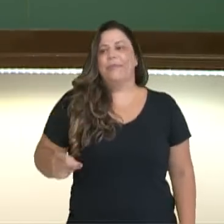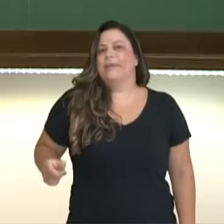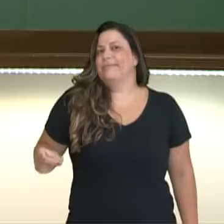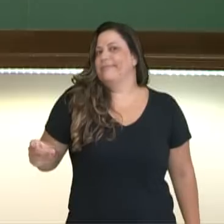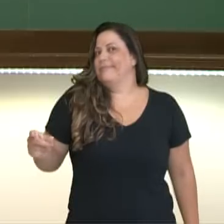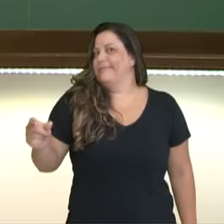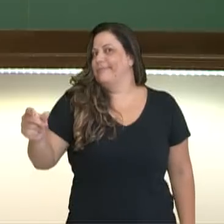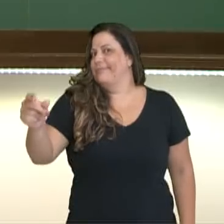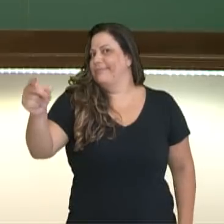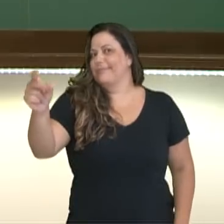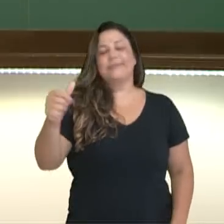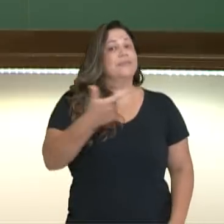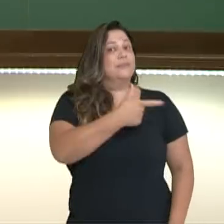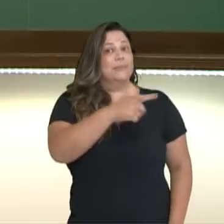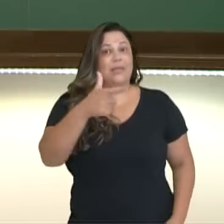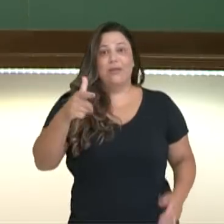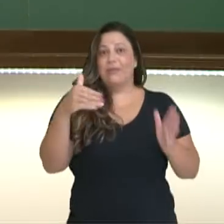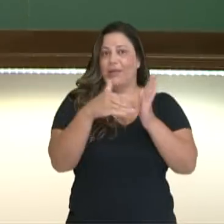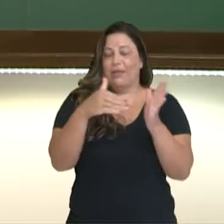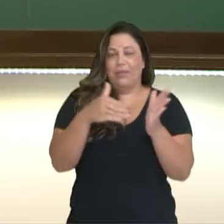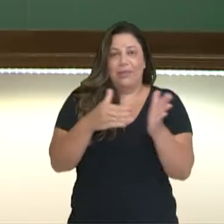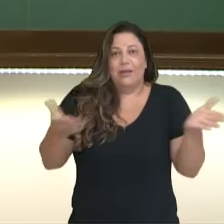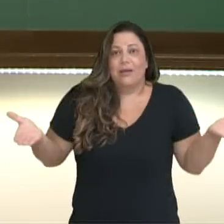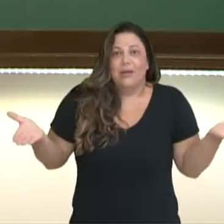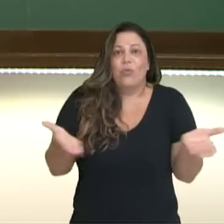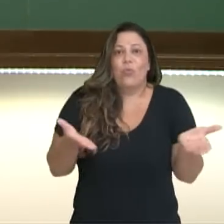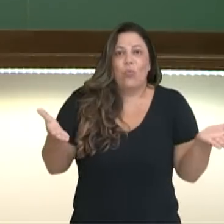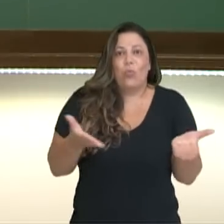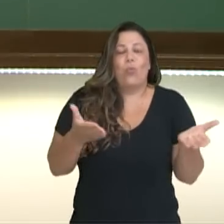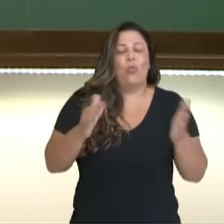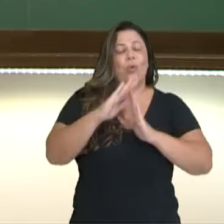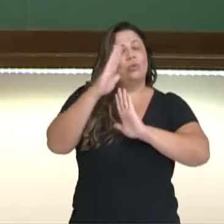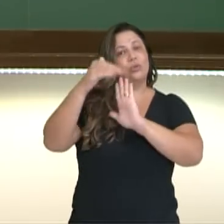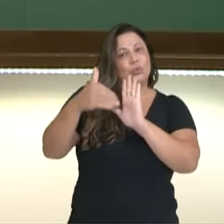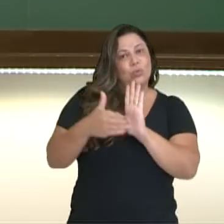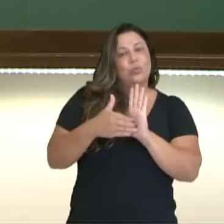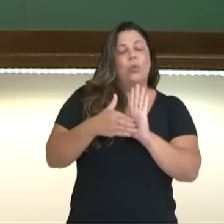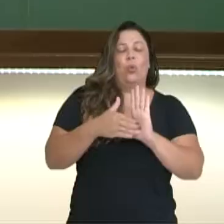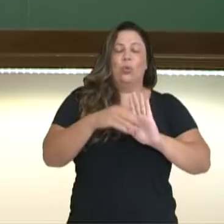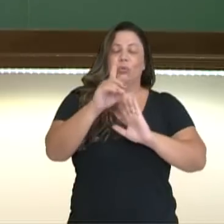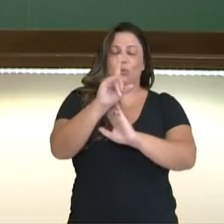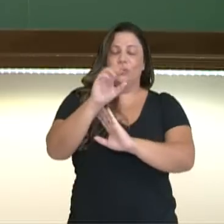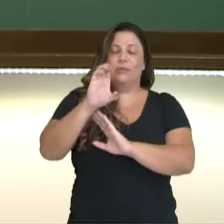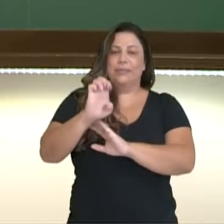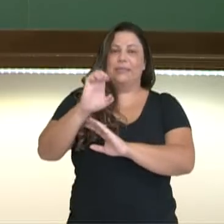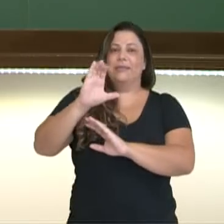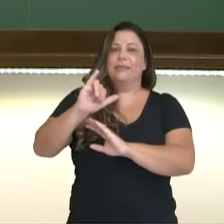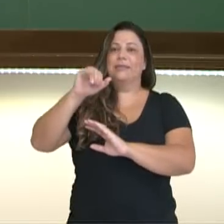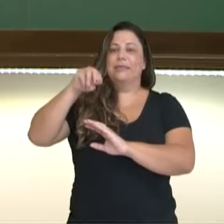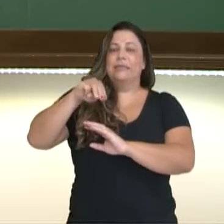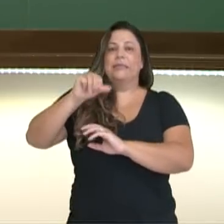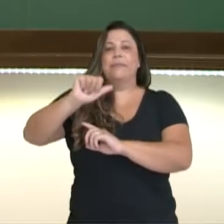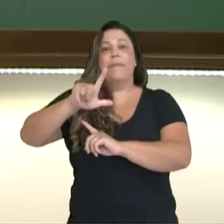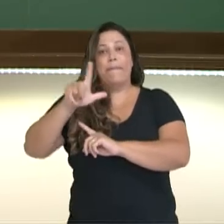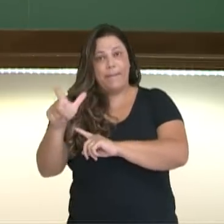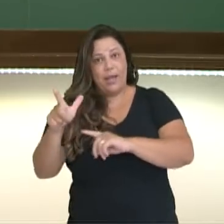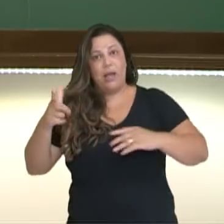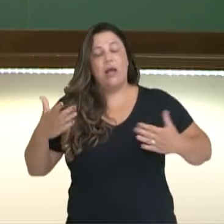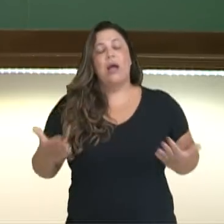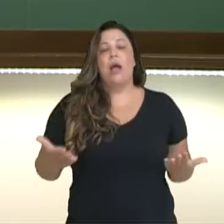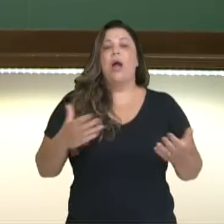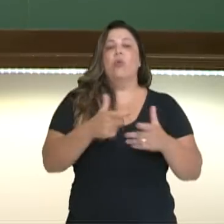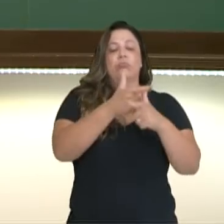né, todas as partes decimais, aí, todo o decimal desse número π, mas ele é obtido